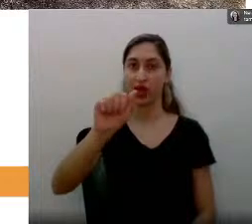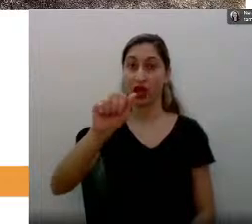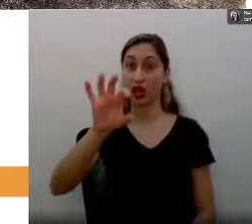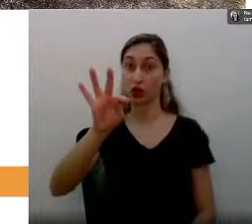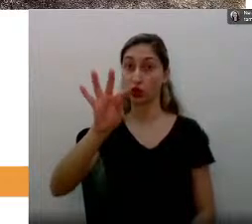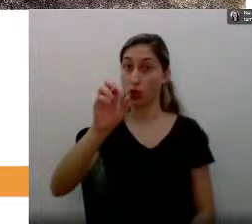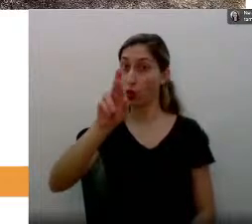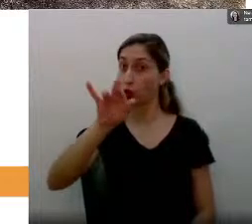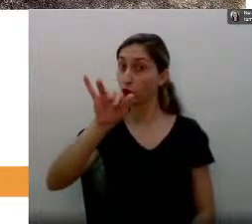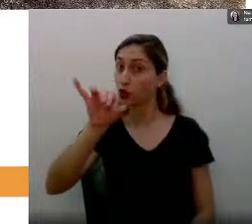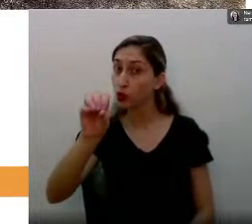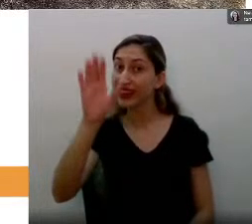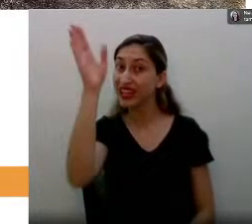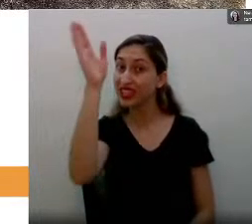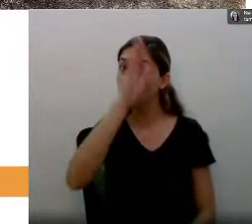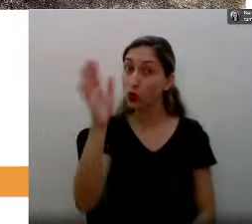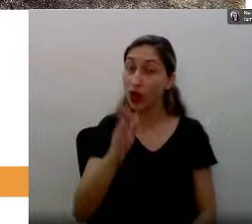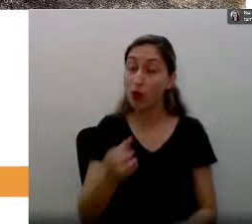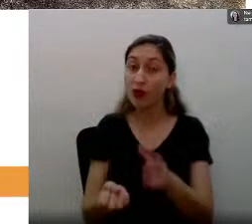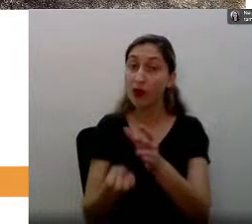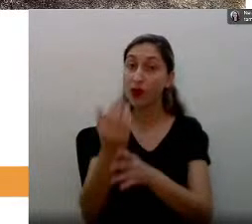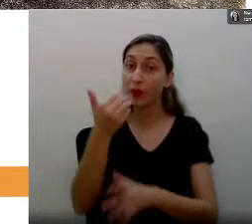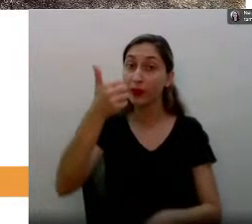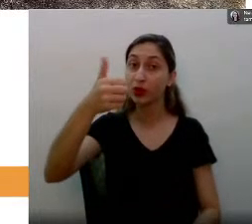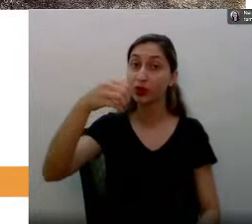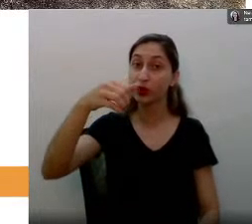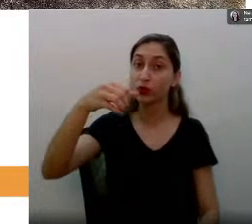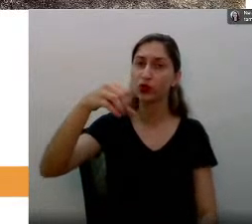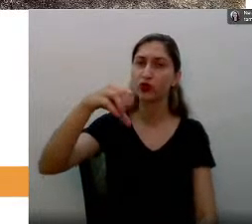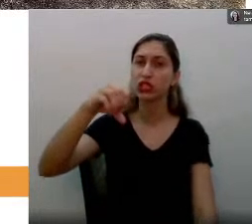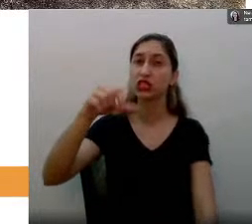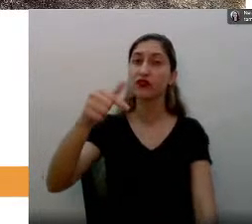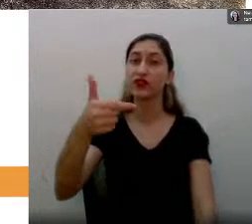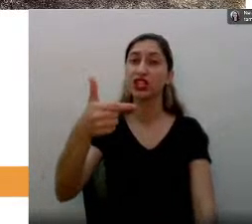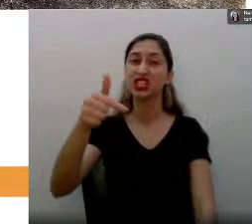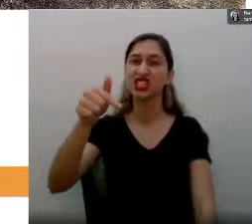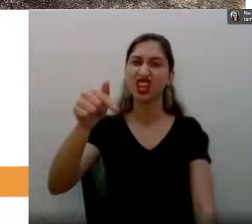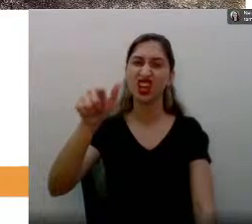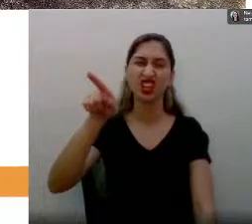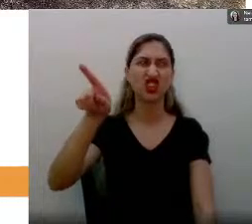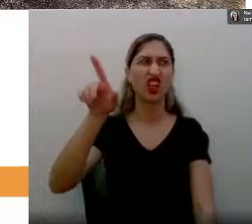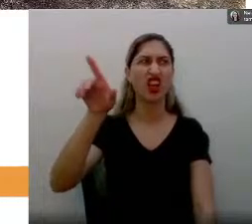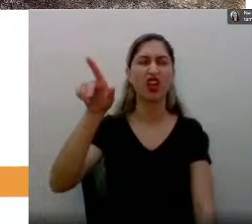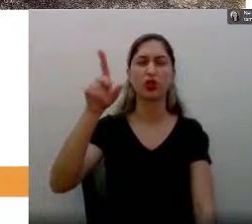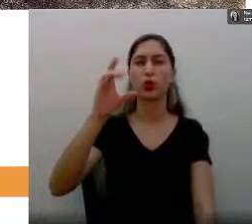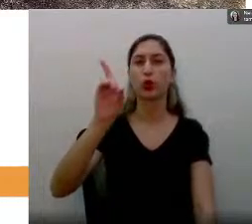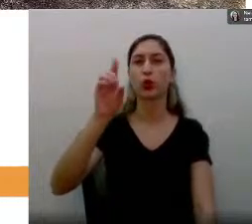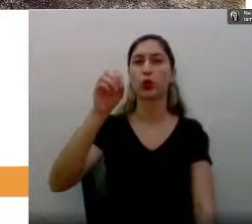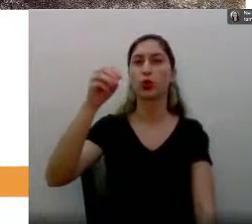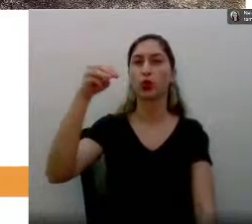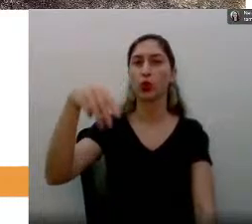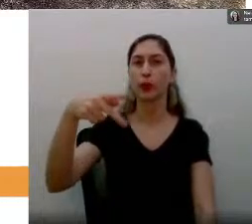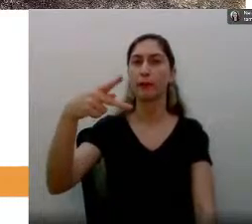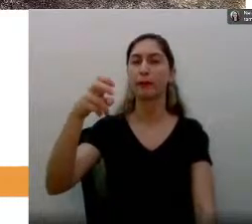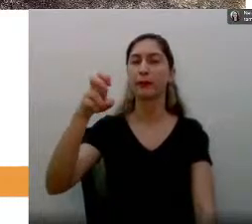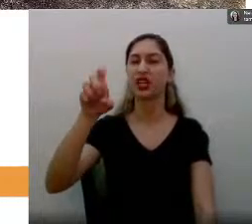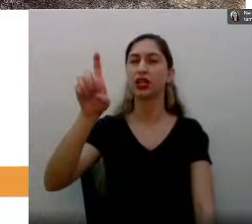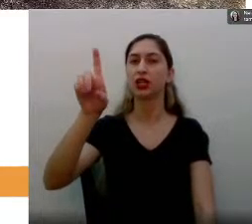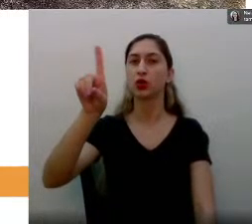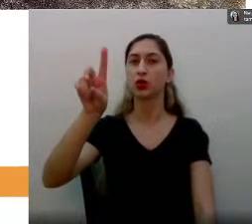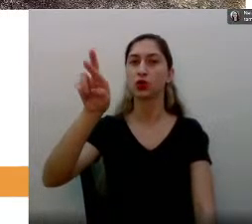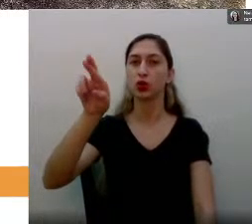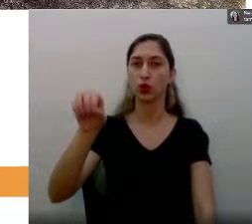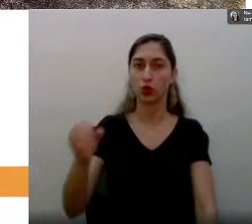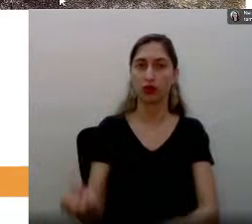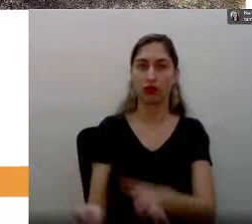foto bem atual de lá mas aqui ó a gente tem aqui Um croqui né da época em que ele foi montado né obviamente é que a parte de